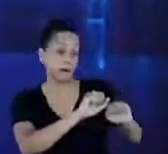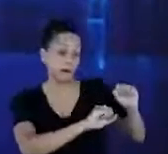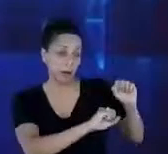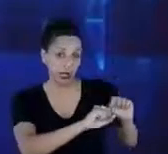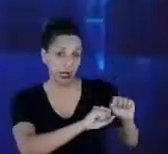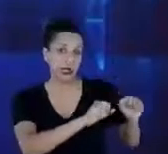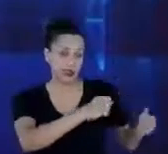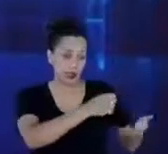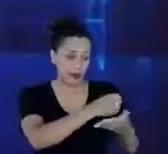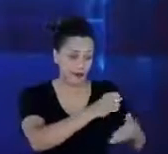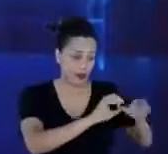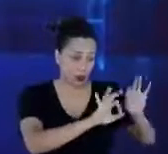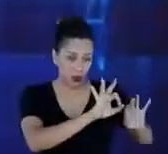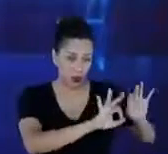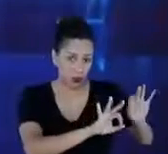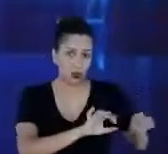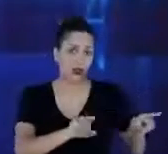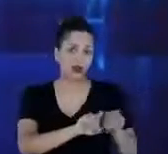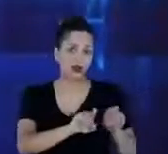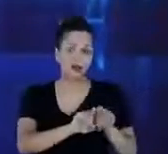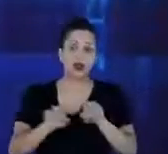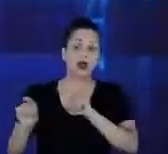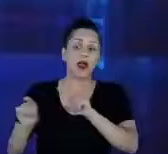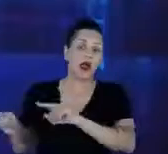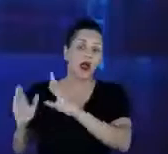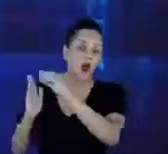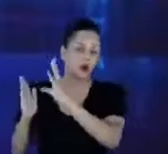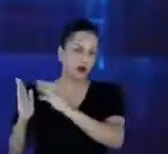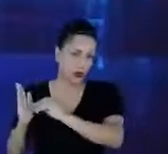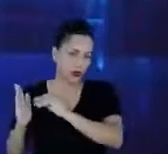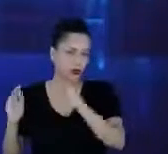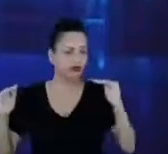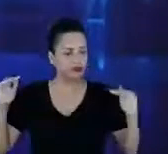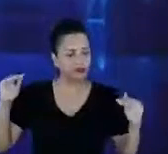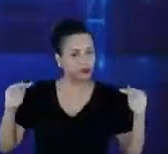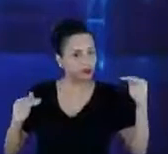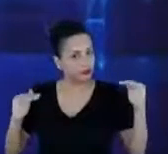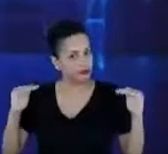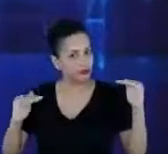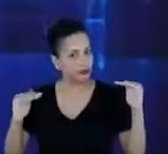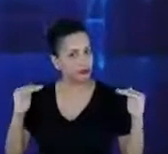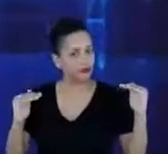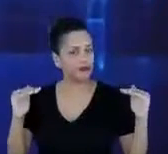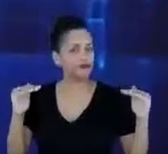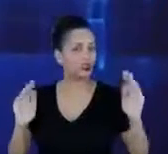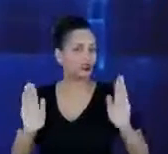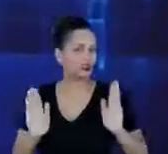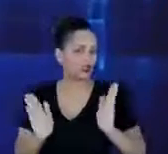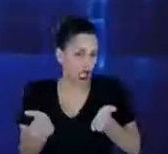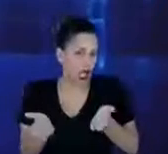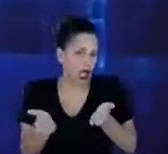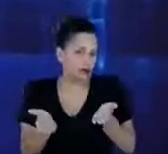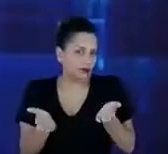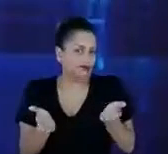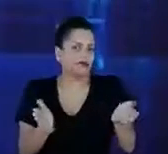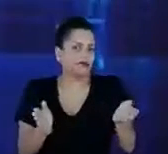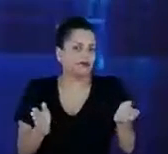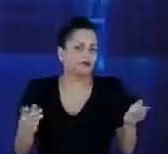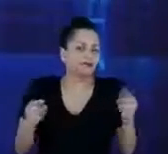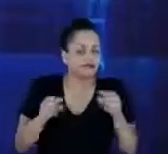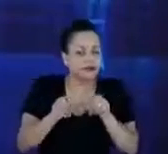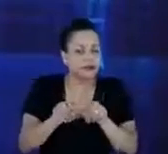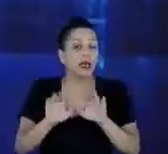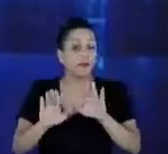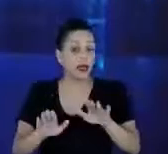os detentores do conteúdo não é do over-the-top é as duas cores estão começando a se mesclar o